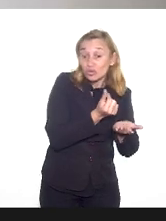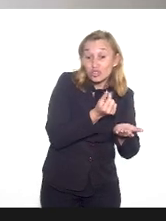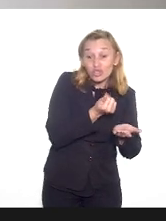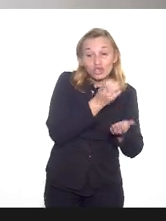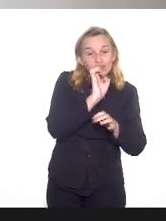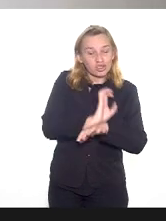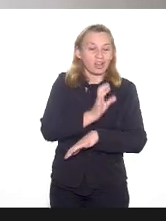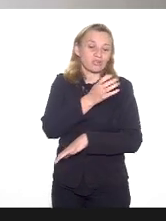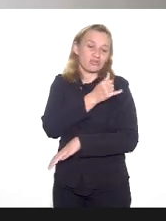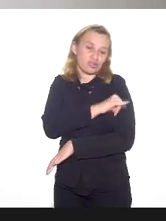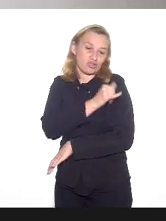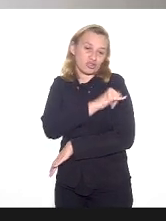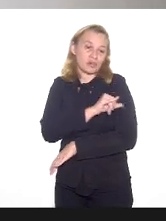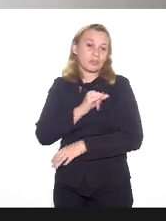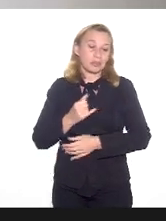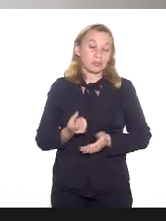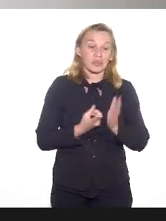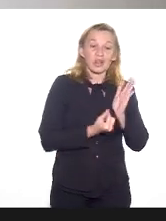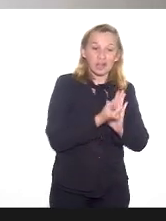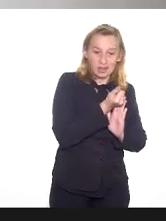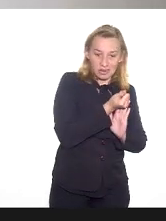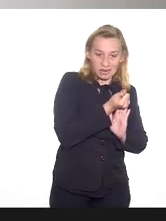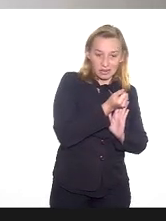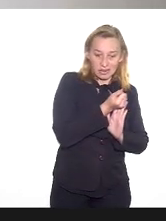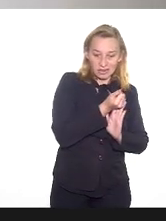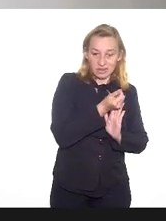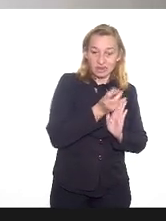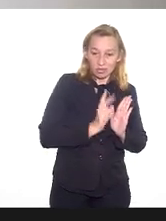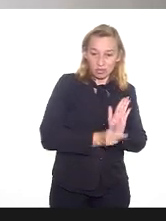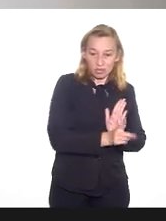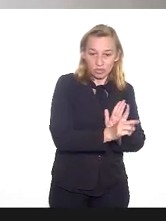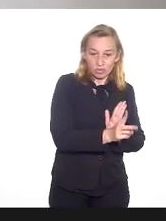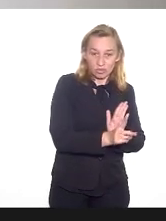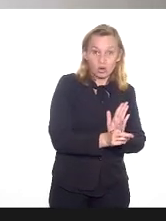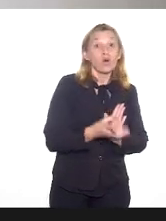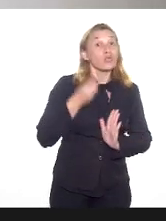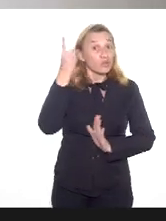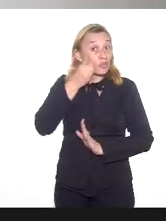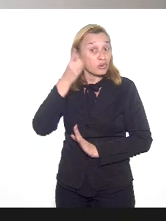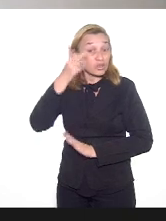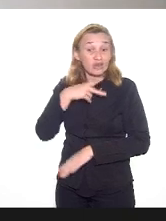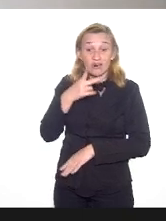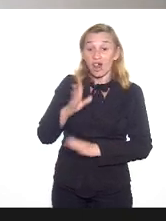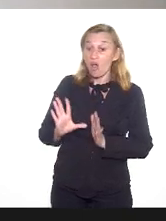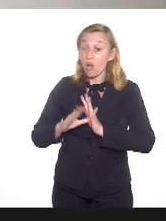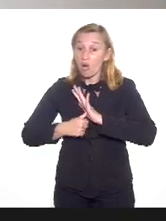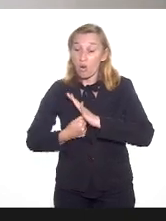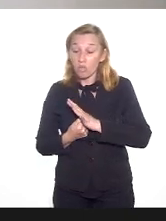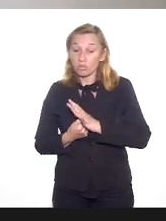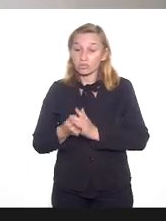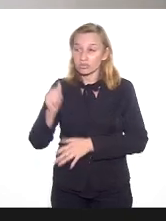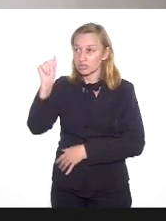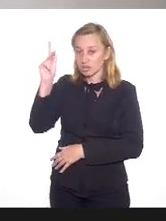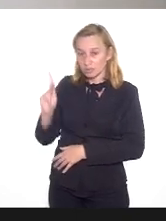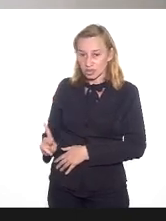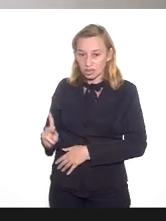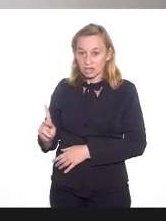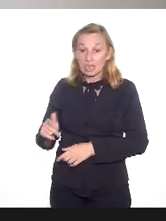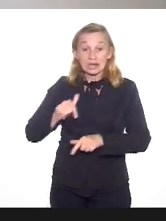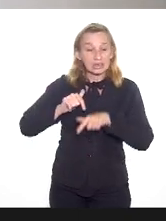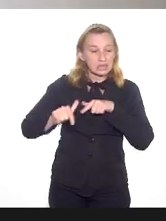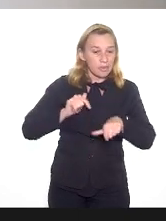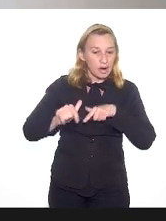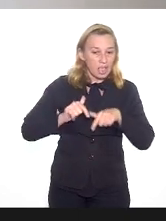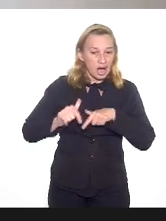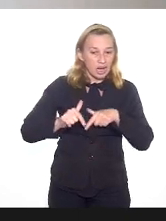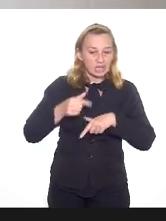das instituições financeiras que fizeram e seguem fazendo isso. O deputado propõe um calote nos aposentados, que trabalharam